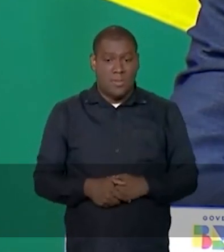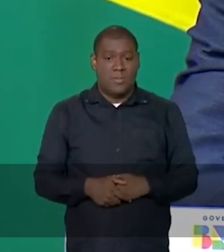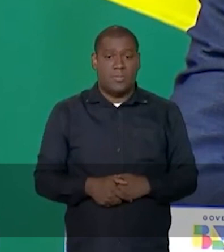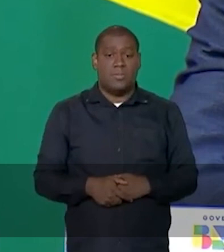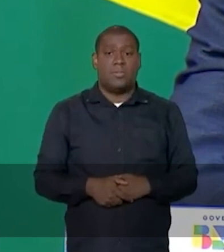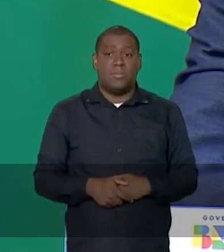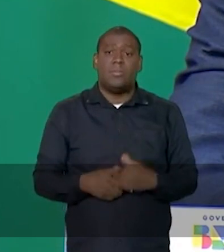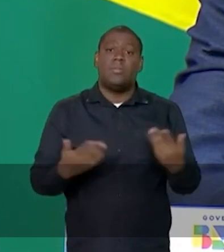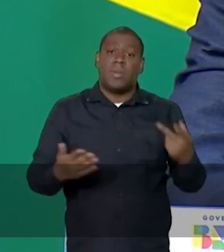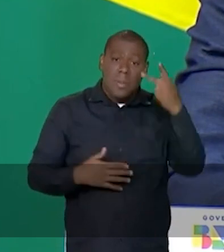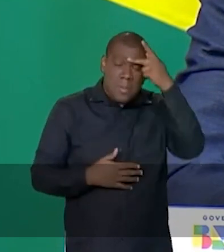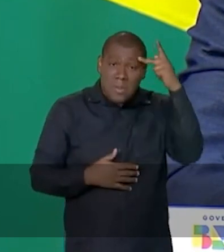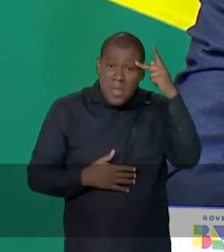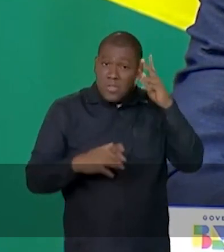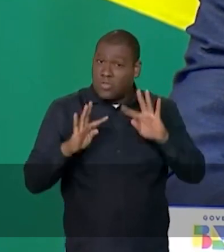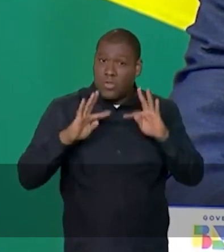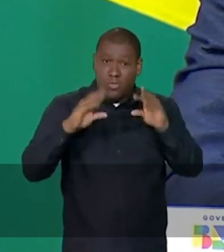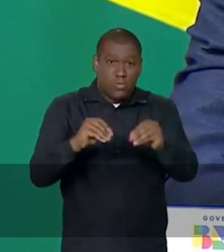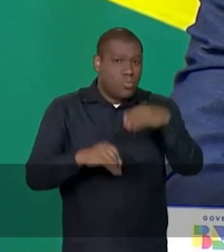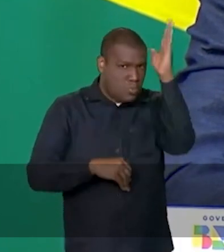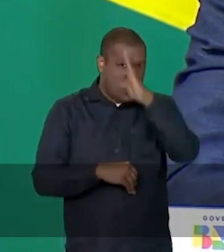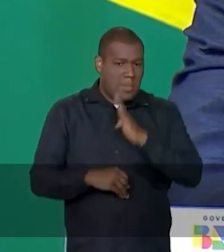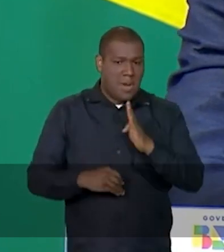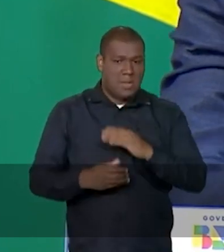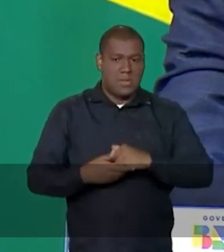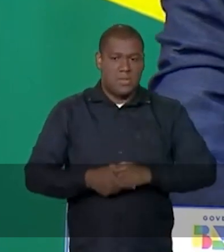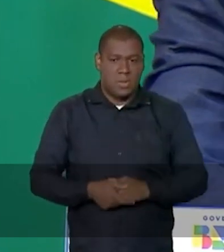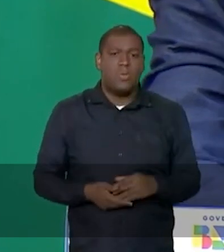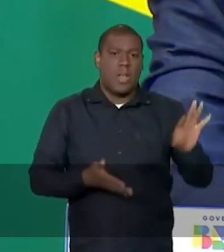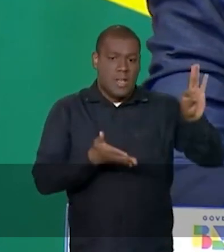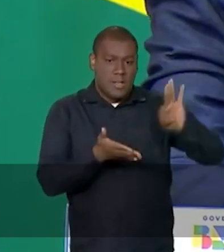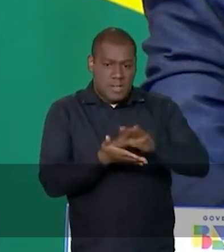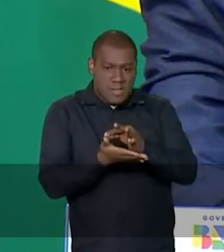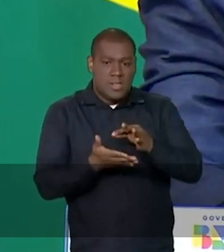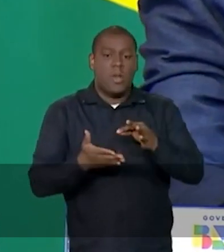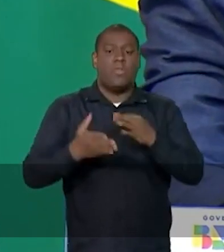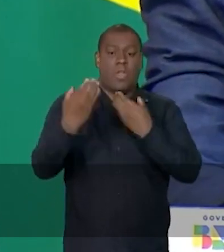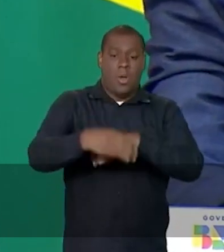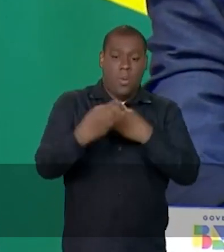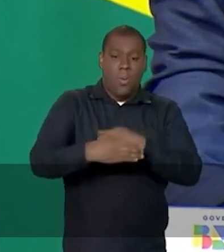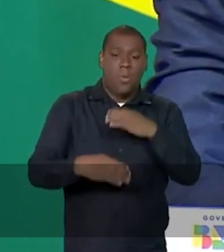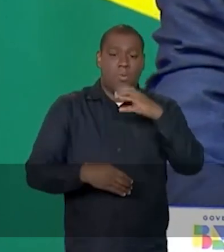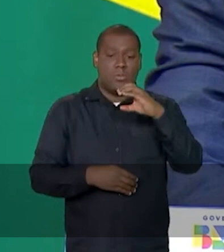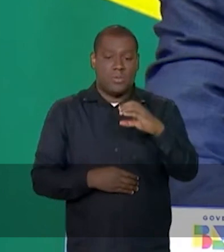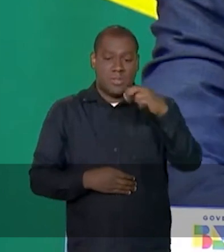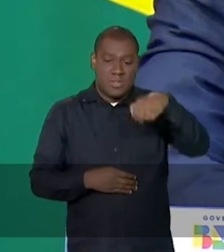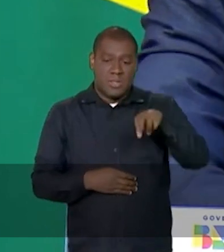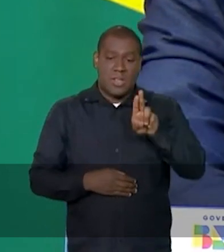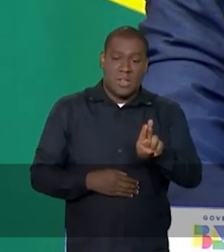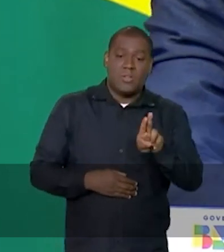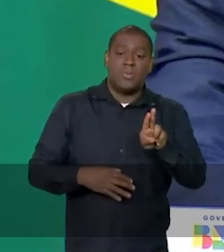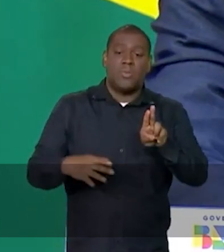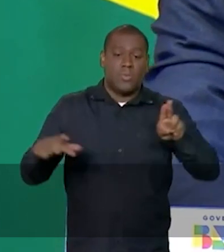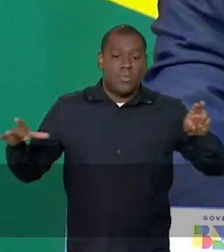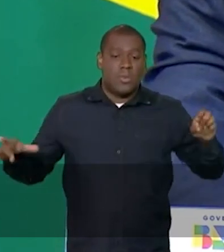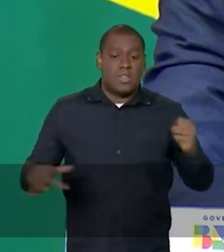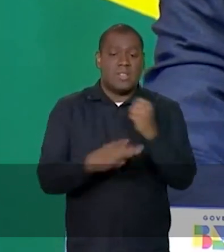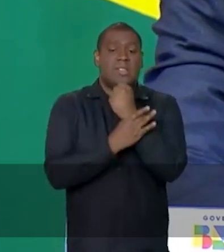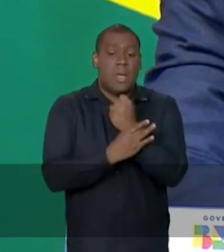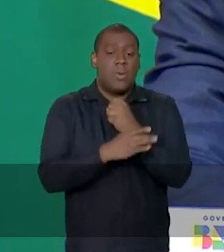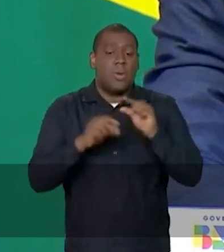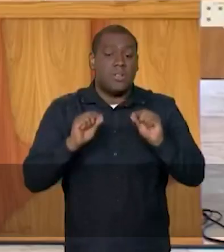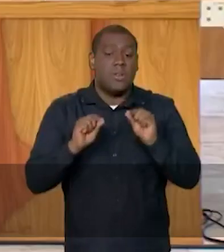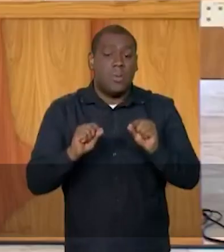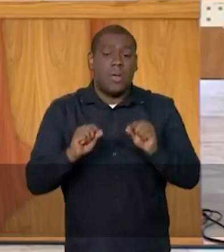para todos os candidatos no Brasil inteiro. Era muito importante isso, é de fato o adiamento da prova. Então, essa decisão